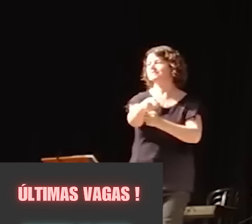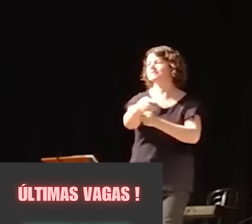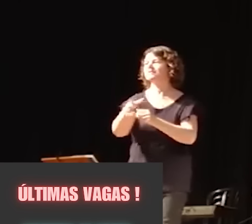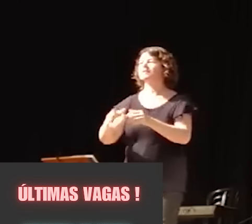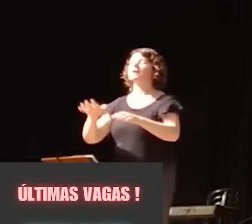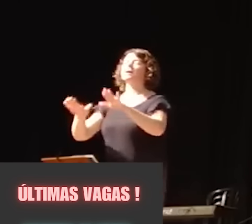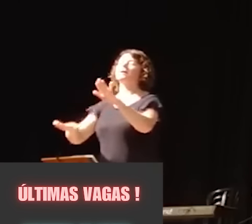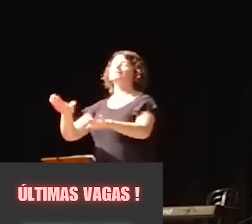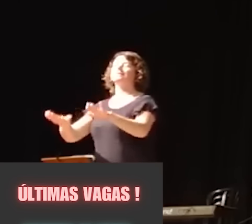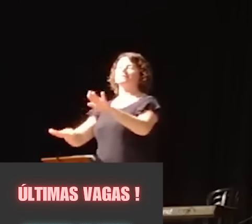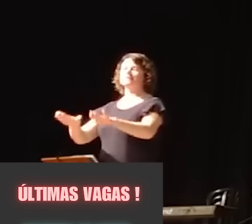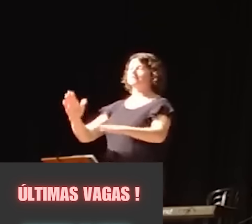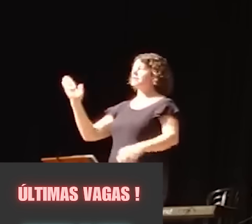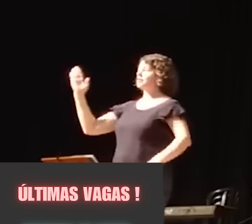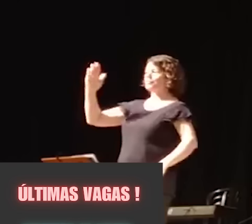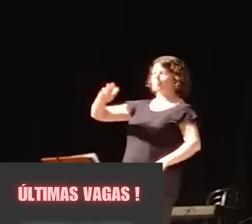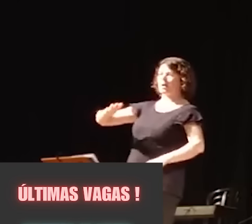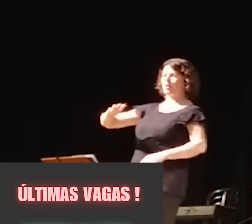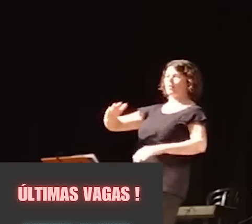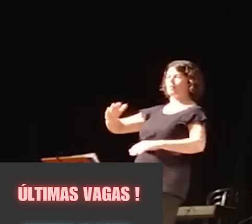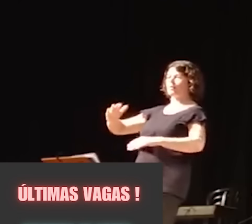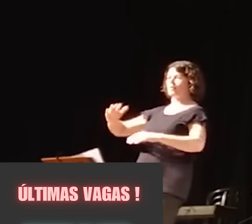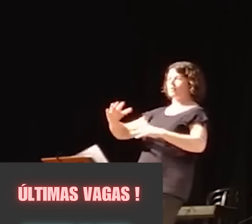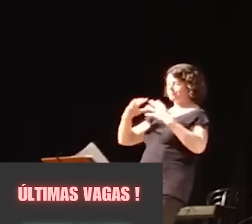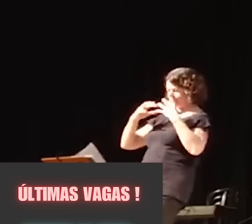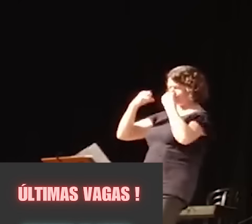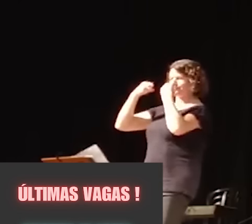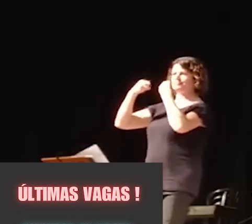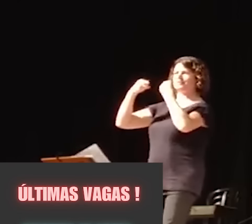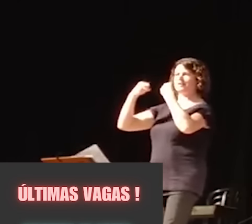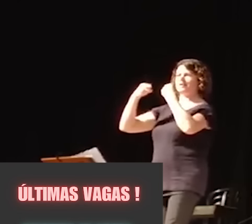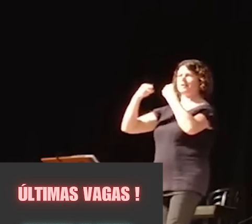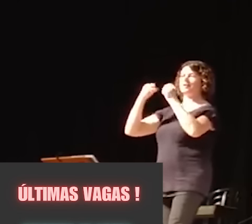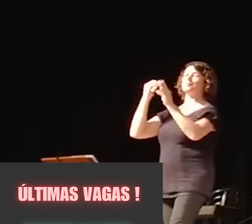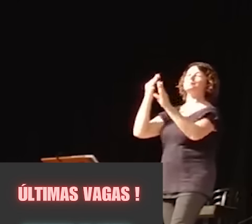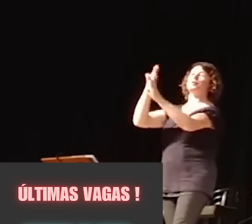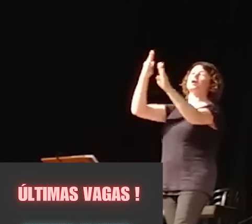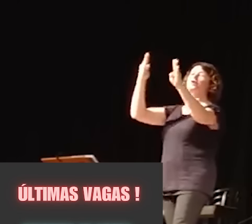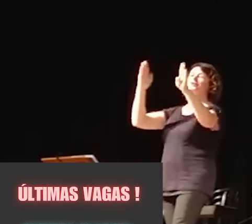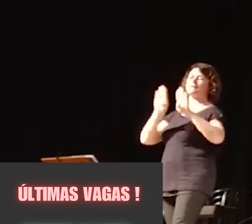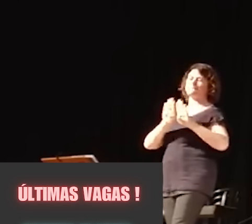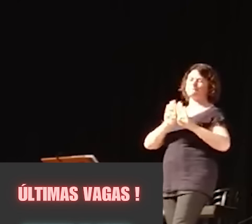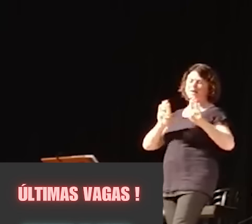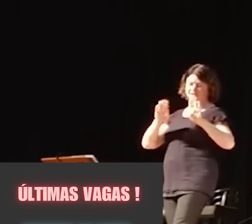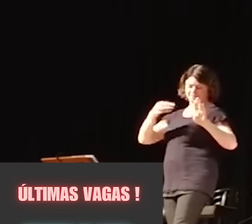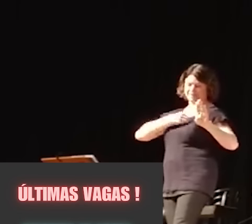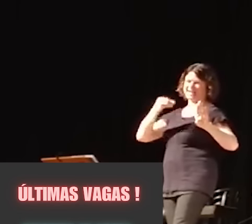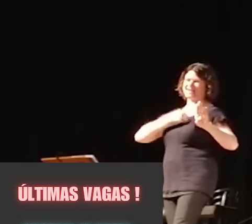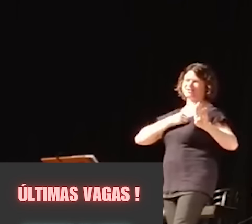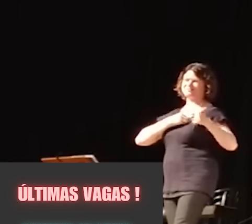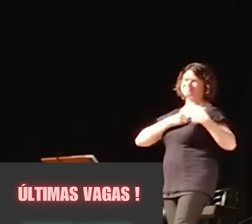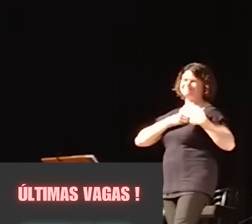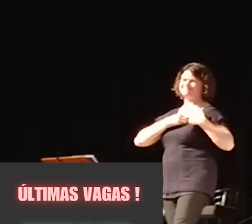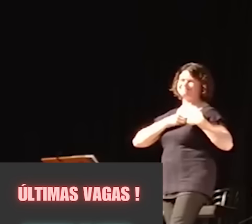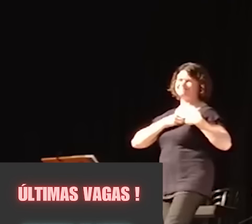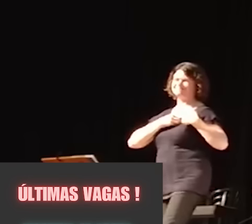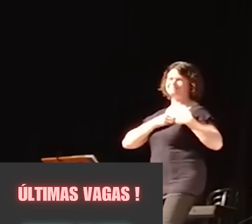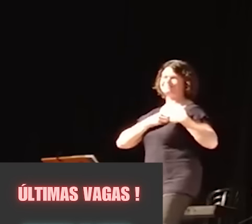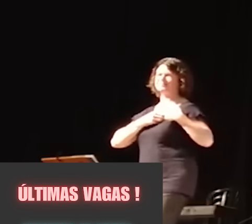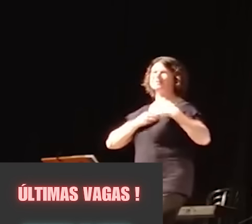porque a gente tá com Pecado quando a gente tá em Pecado de fato a gente sai deai da cobertura protetora do Senhor mas tem muito